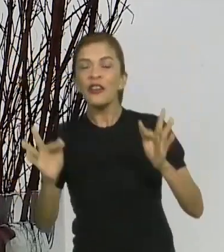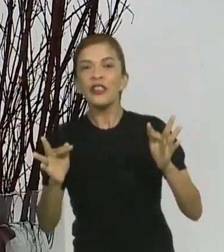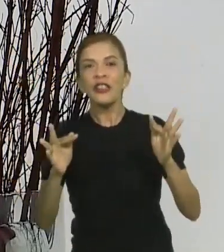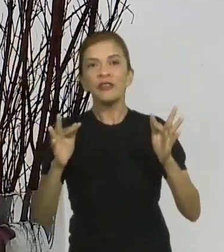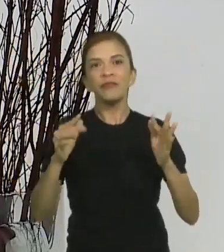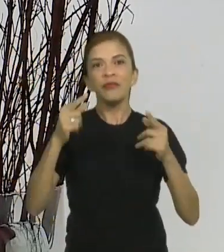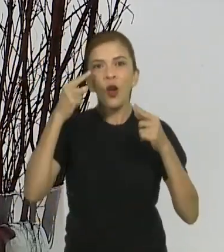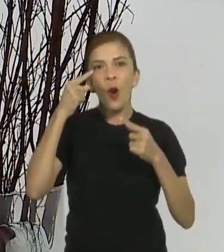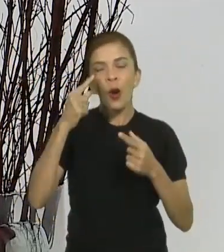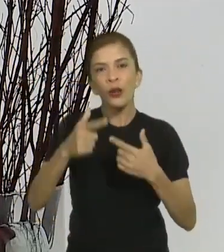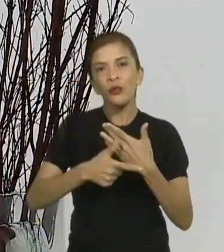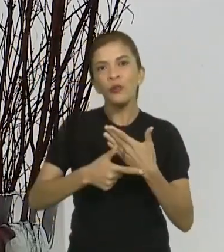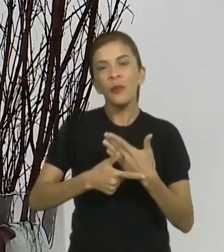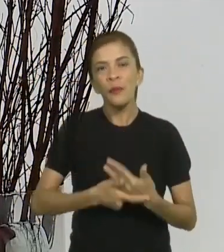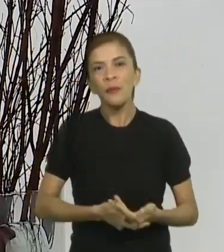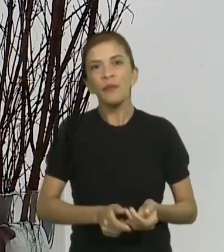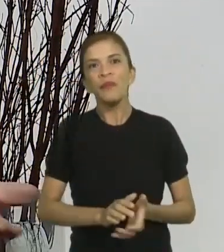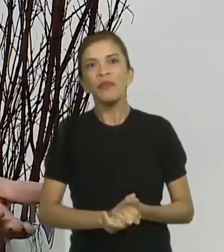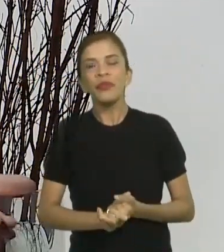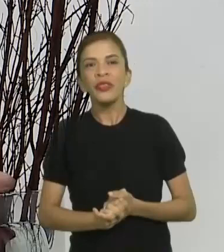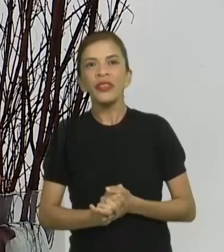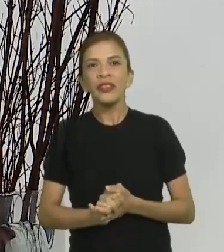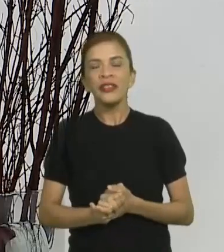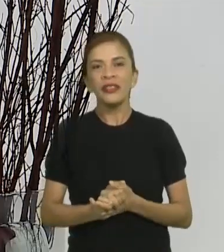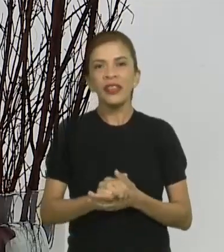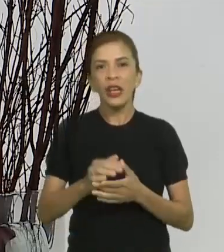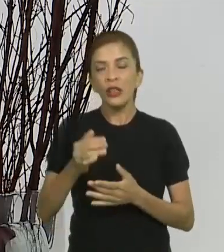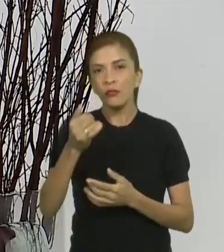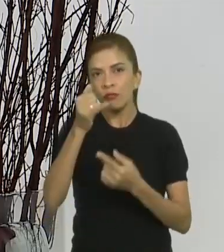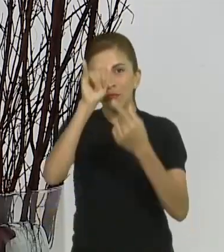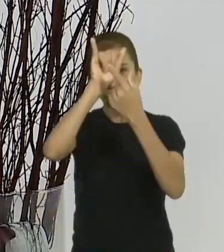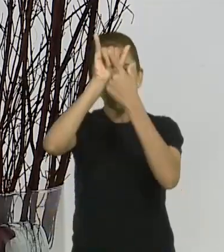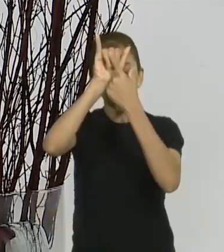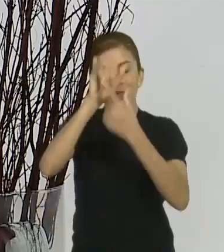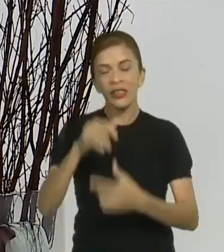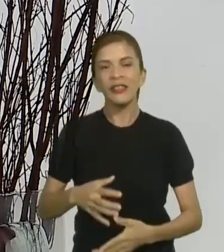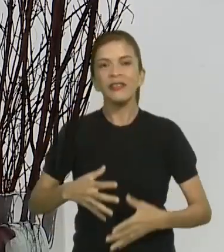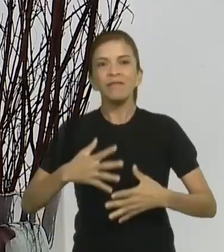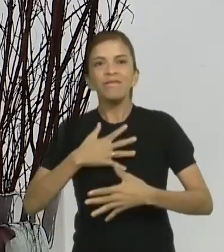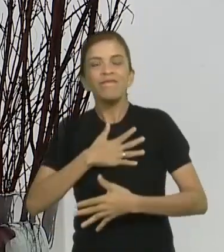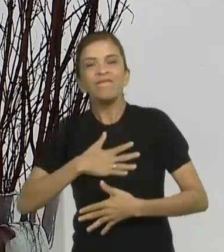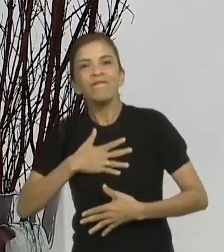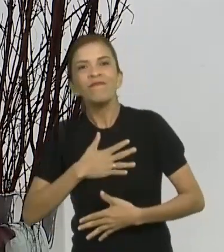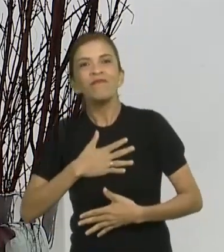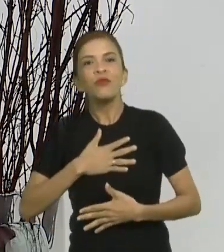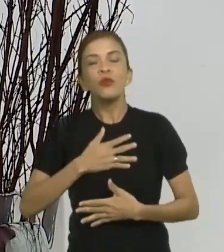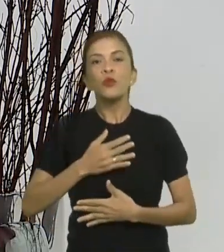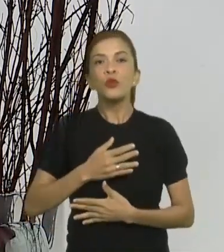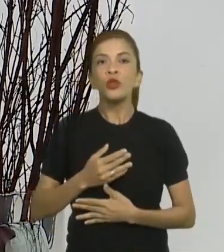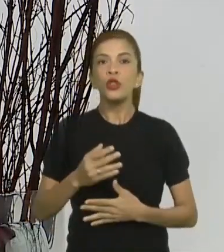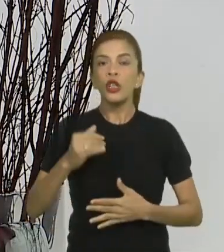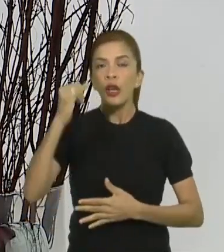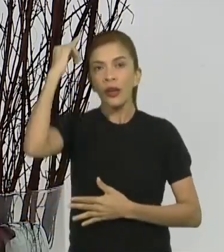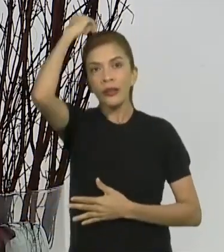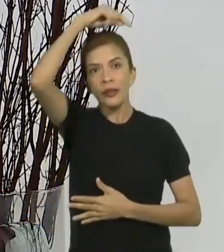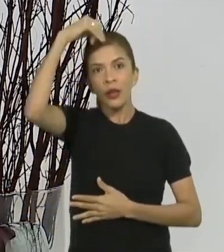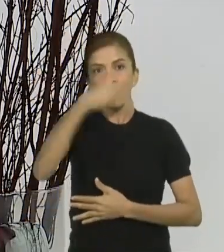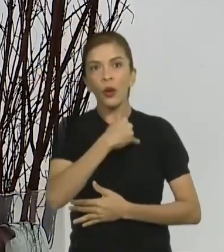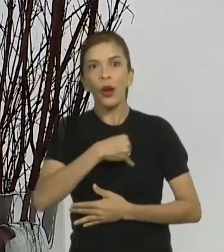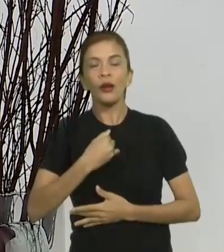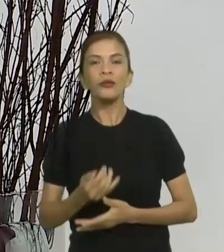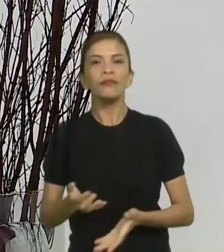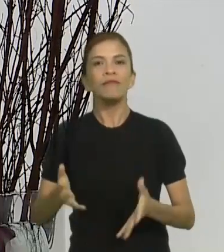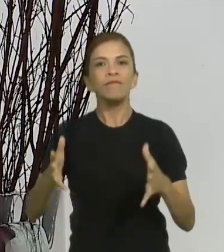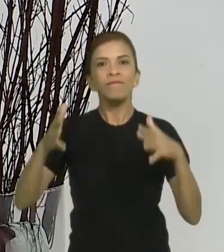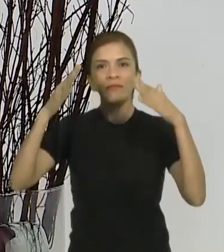com uma estrela na testa. E é nesse clima gostoso de São João que nós, maranhenses, saudamos a riqueza cultural